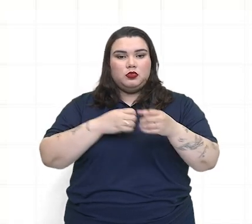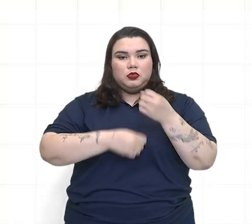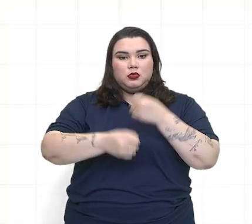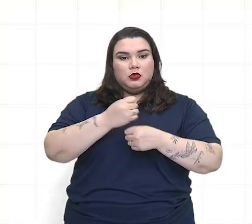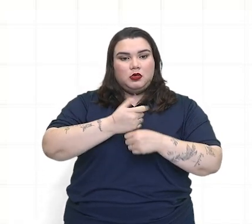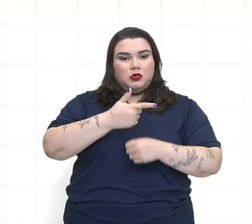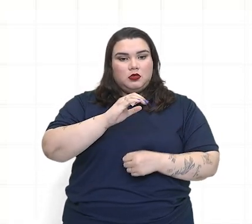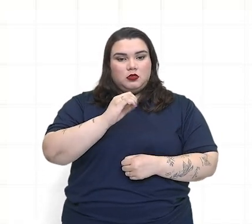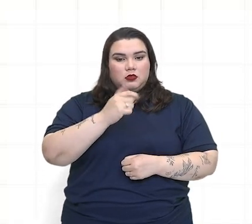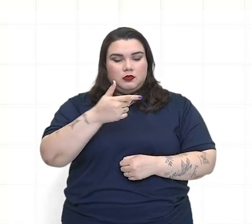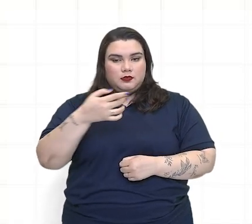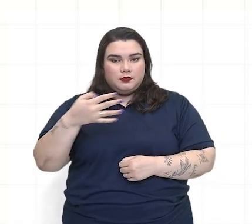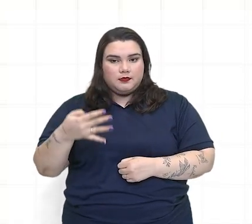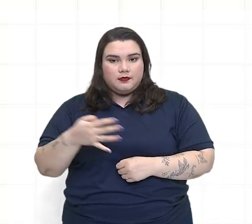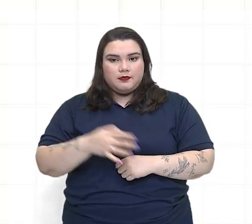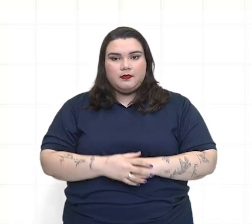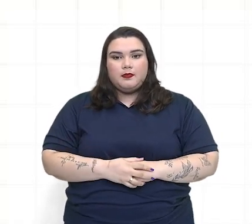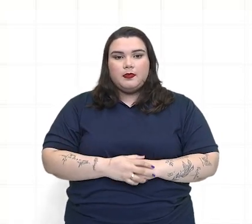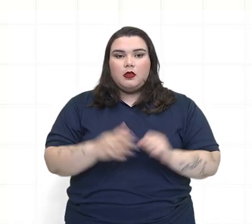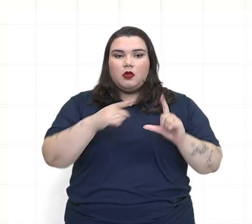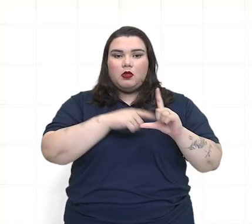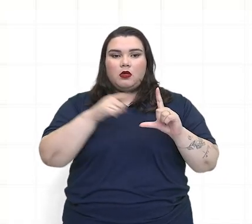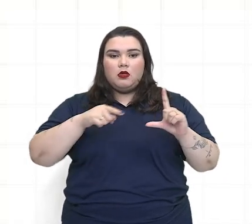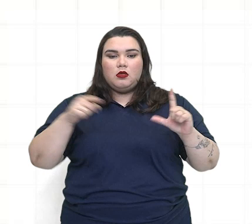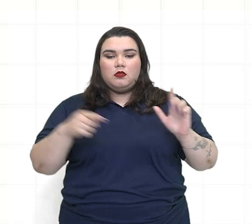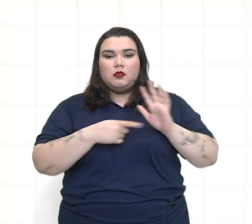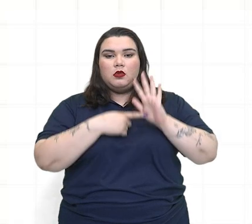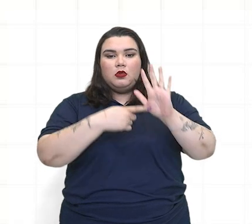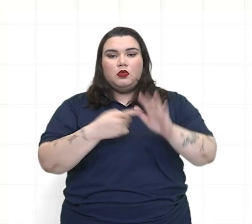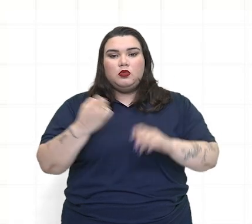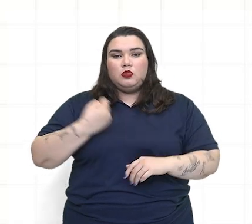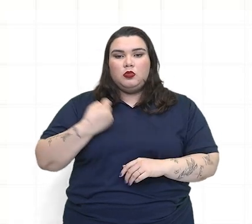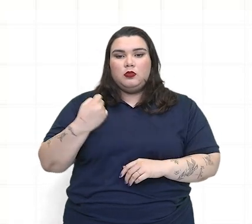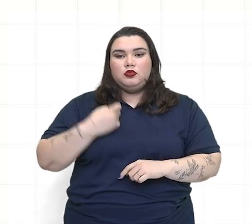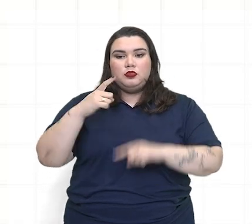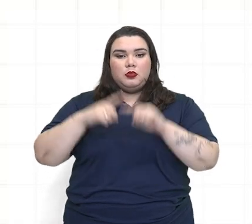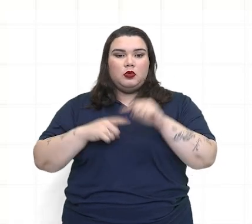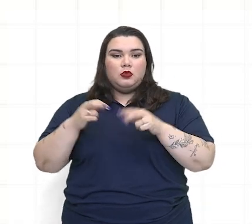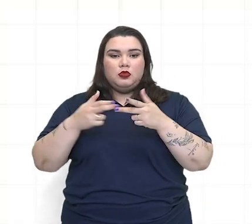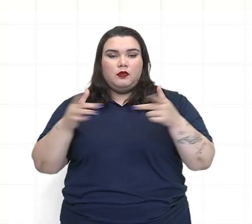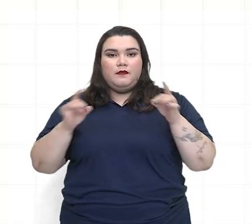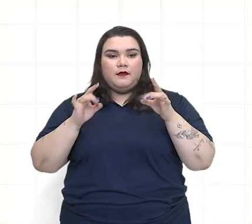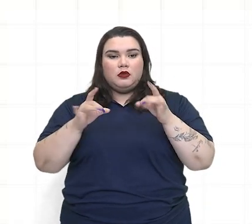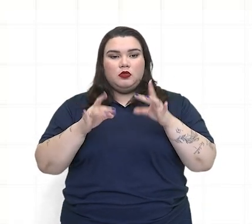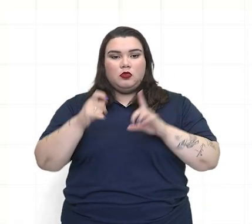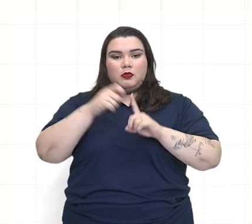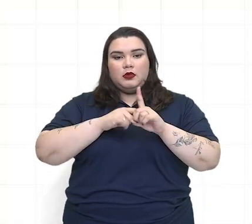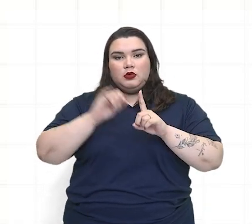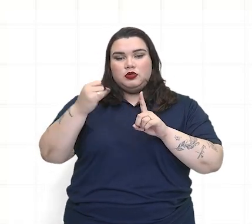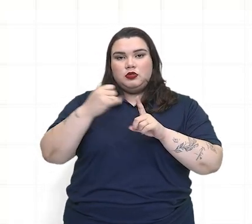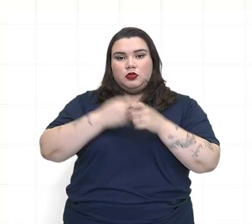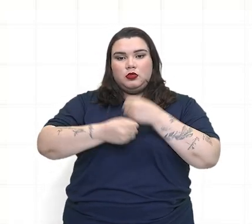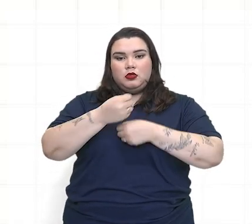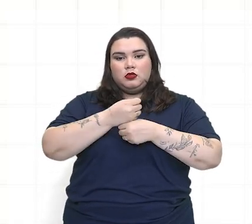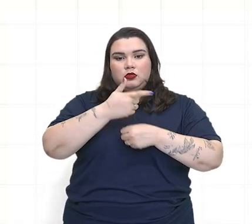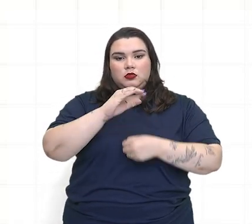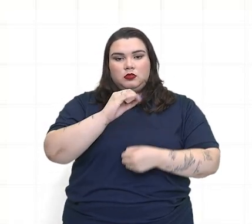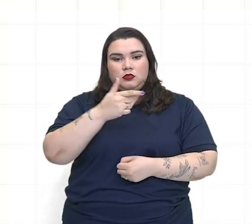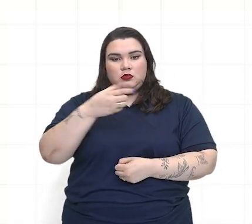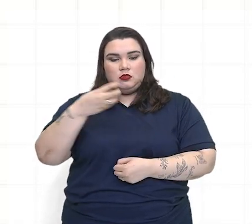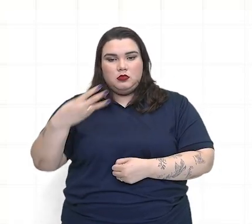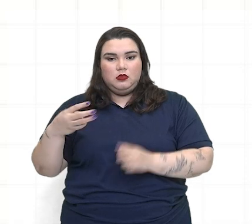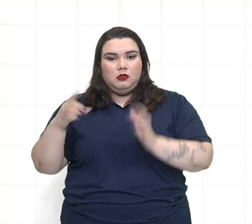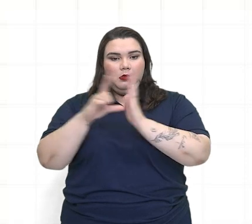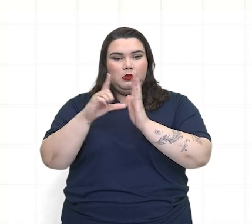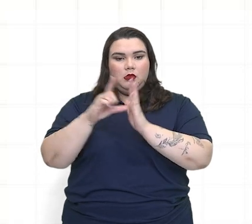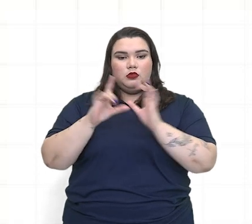do ano passado isso daí. O gráfico a seguir apresenta o número de produtos vendidos no mês de janeiro de 2023. É